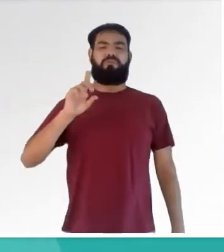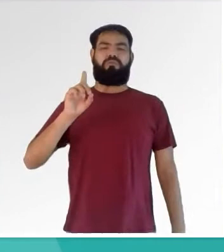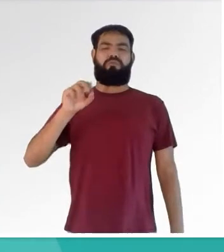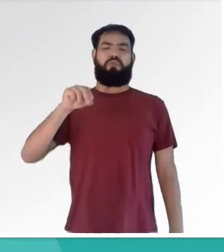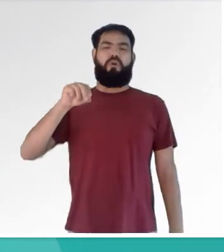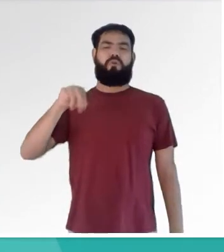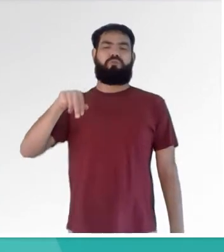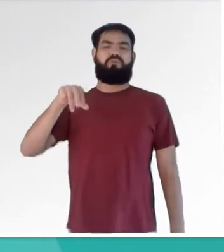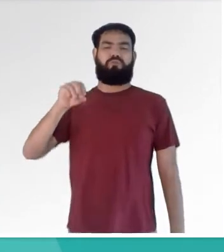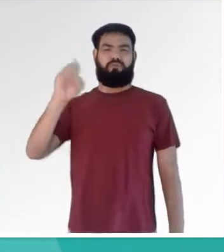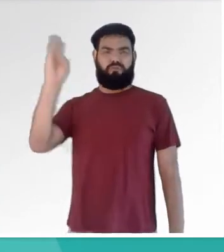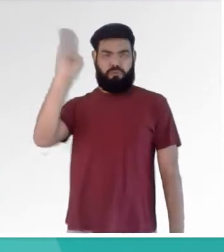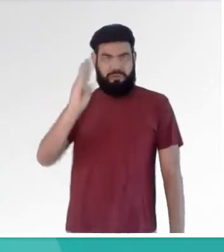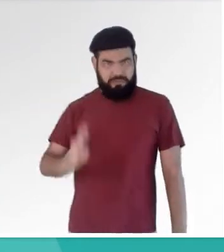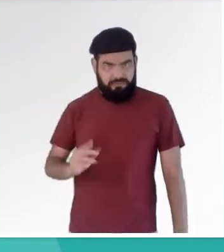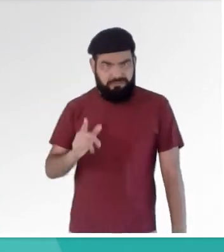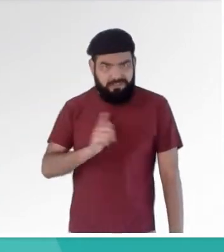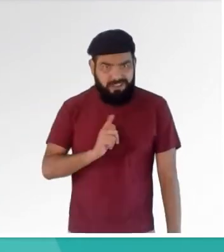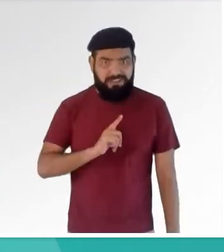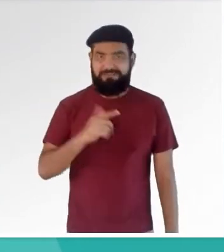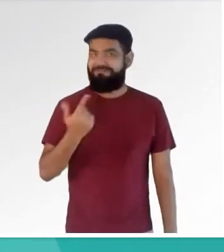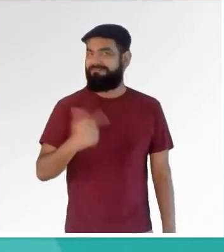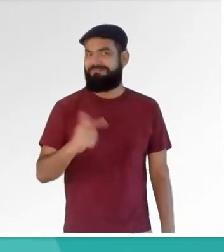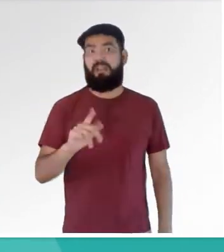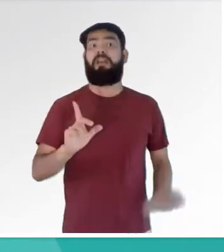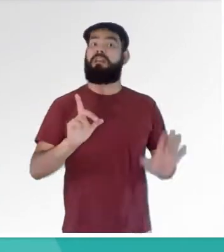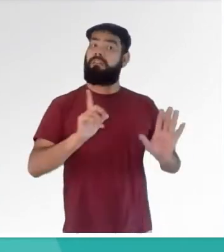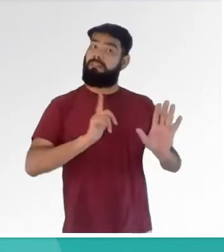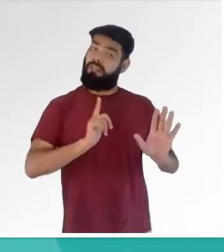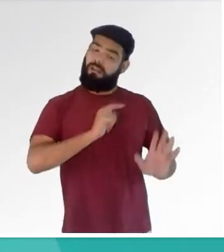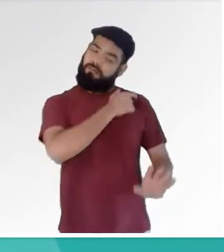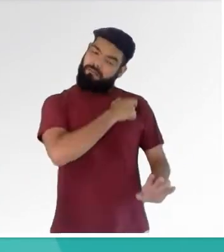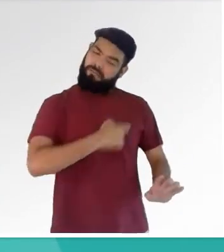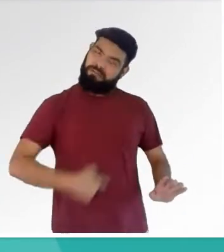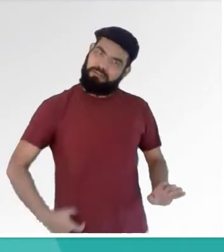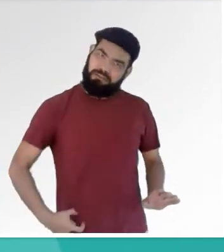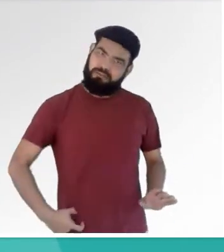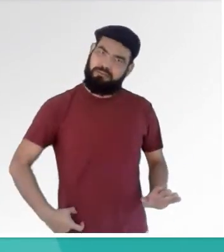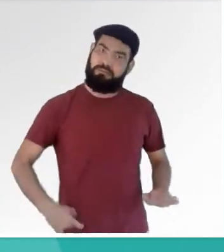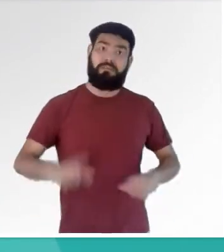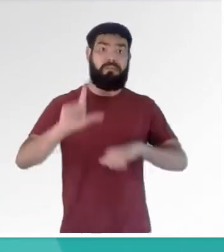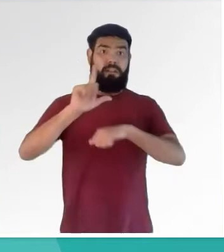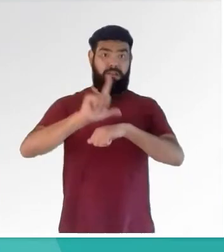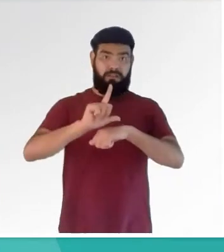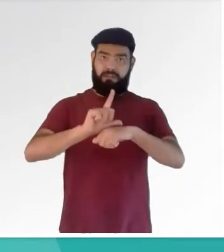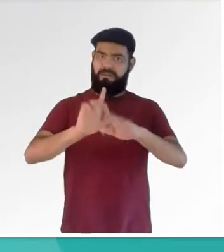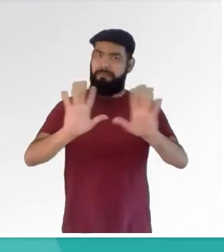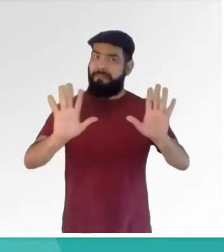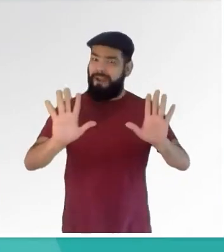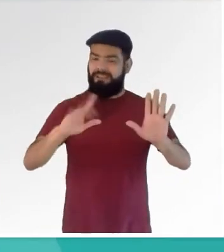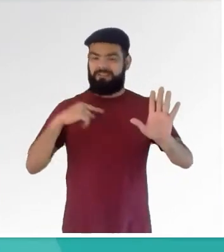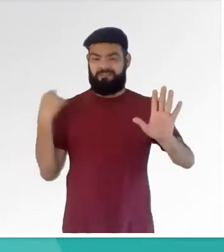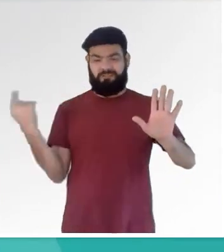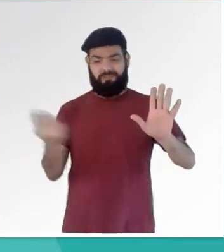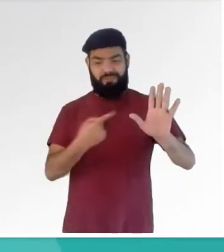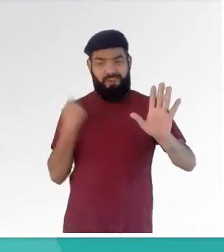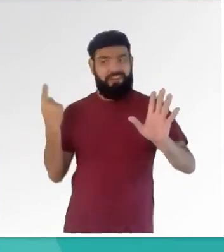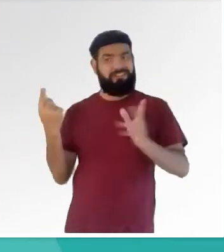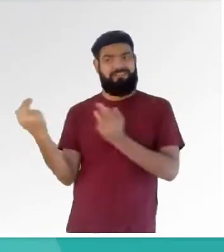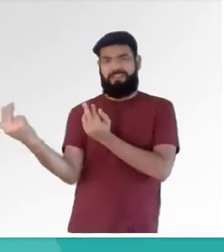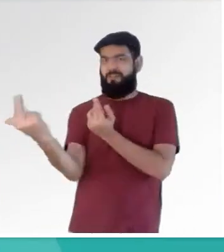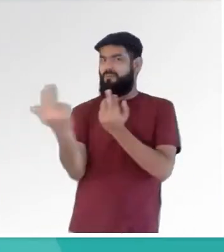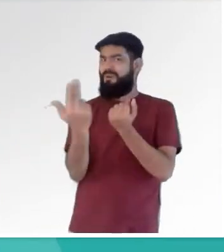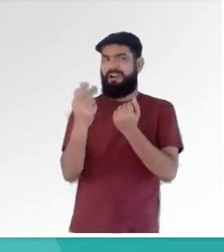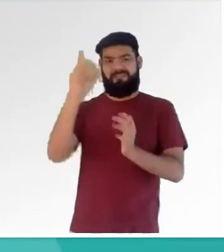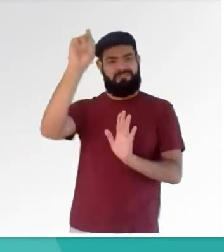que governam, mas nós que vivemos aqui, nós é que temos que aprender, né, a